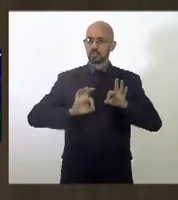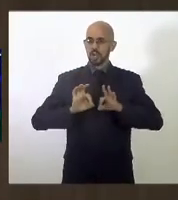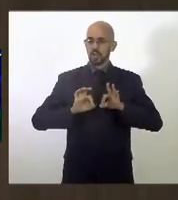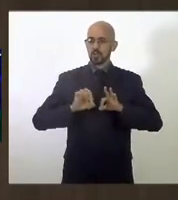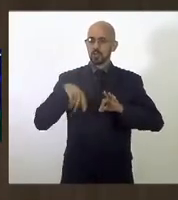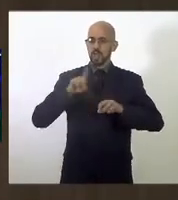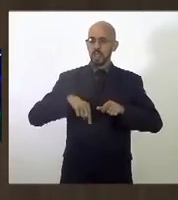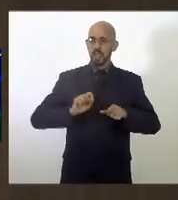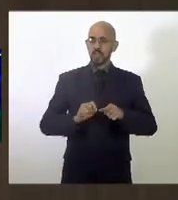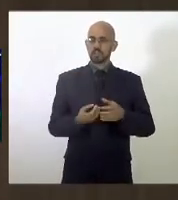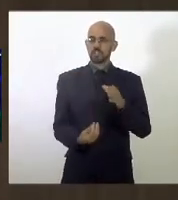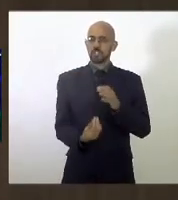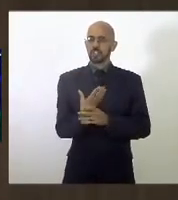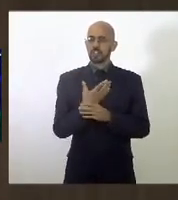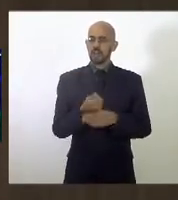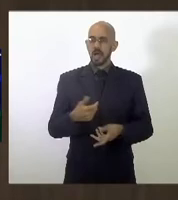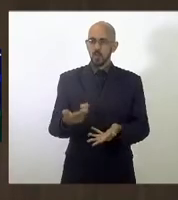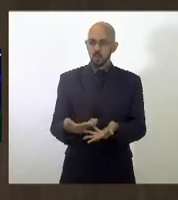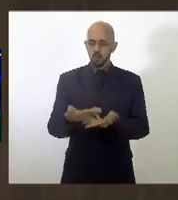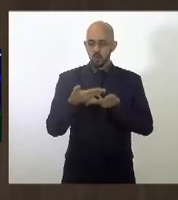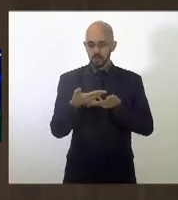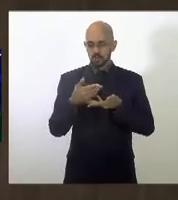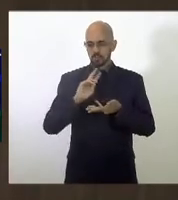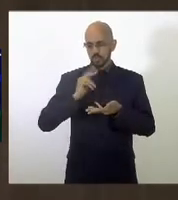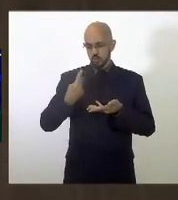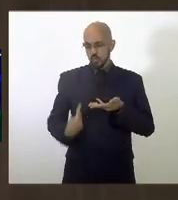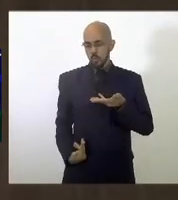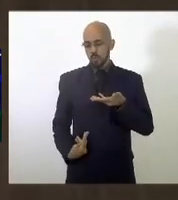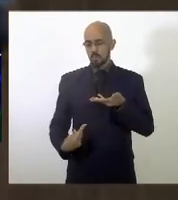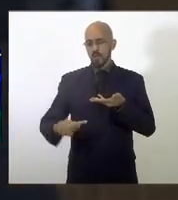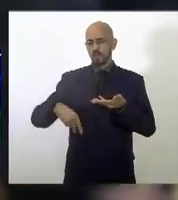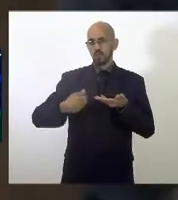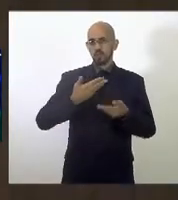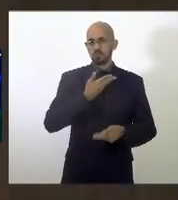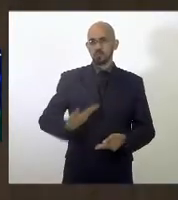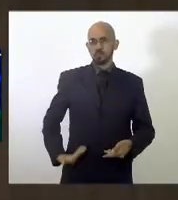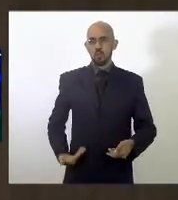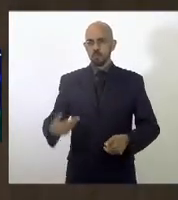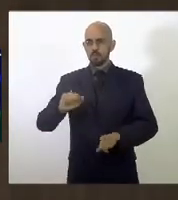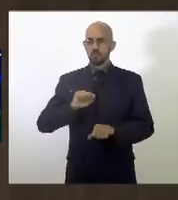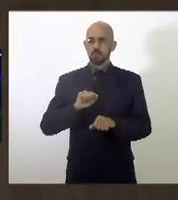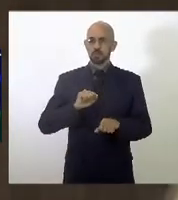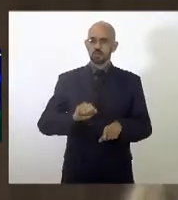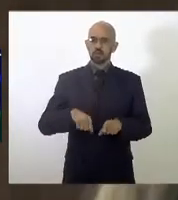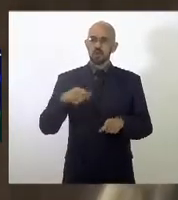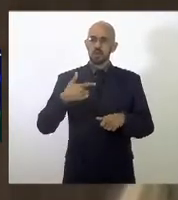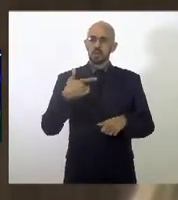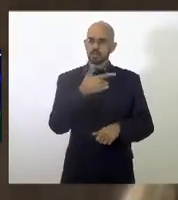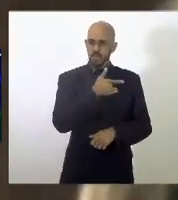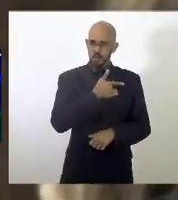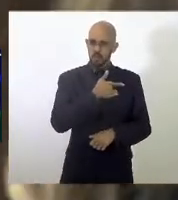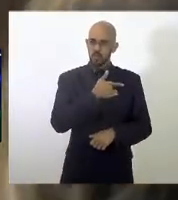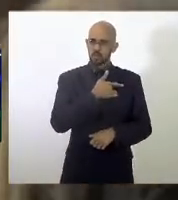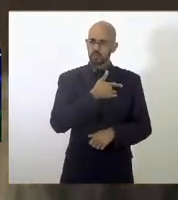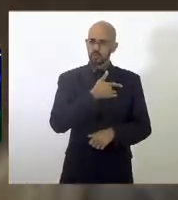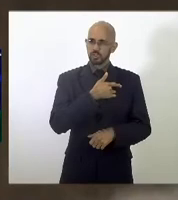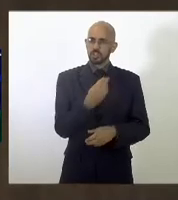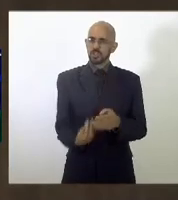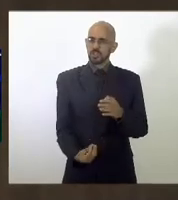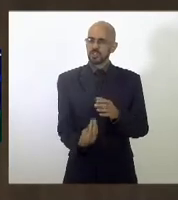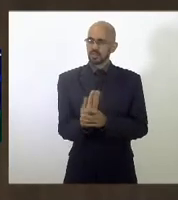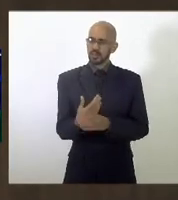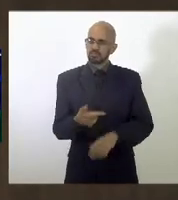de humanizar os atendimentos públicos na área da saúde, humanizando e